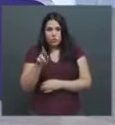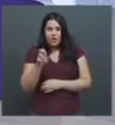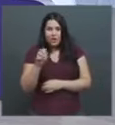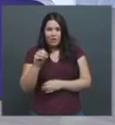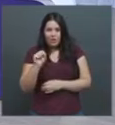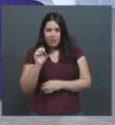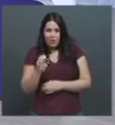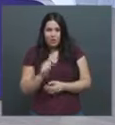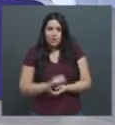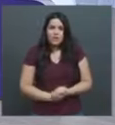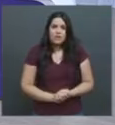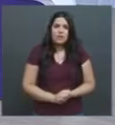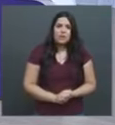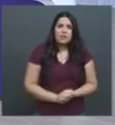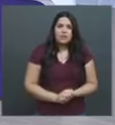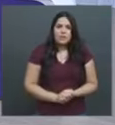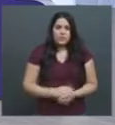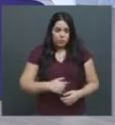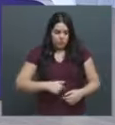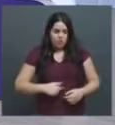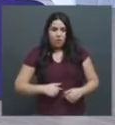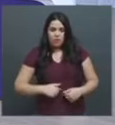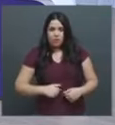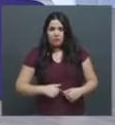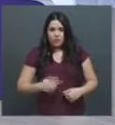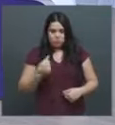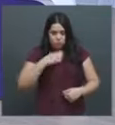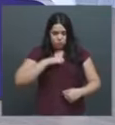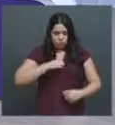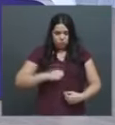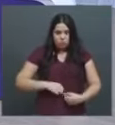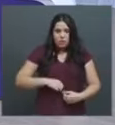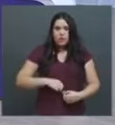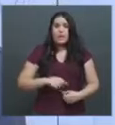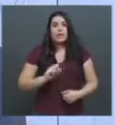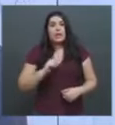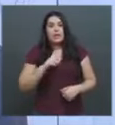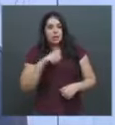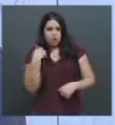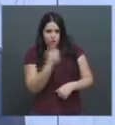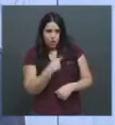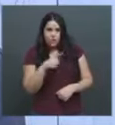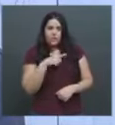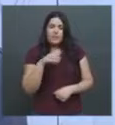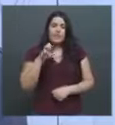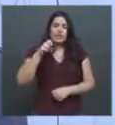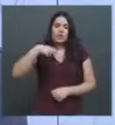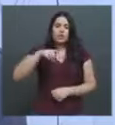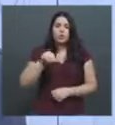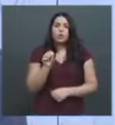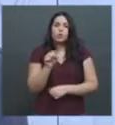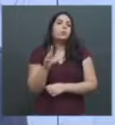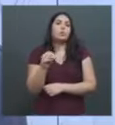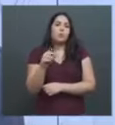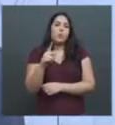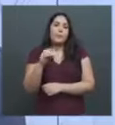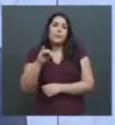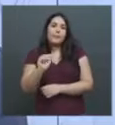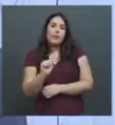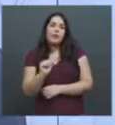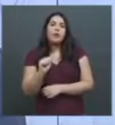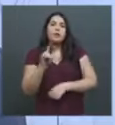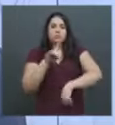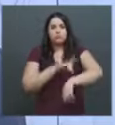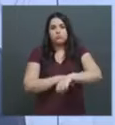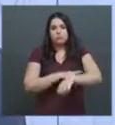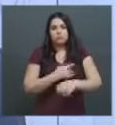as gastrites, tem uma endoscopia digestiva. Para nós, urologistas, temos uma endoscopia via urinária, que a gente chama de cistoscopia. Com essa